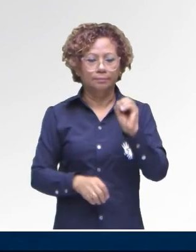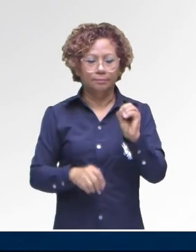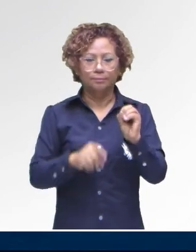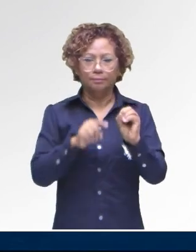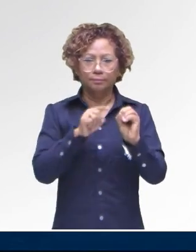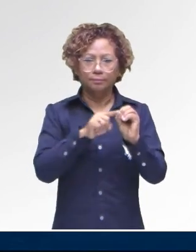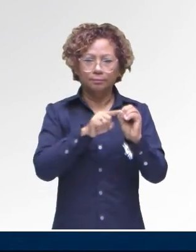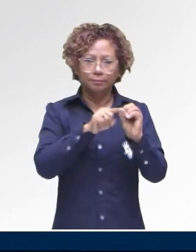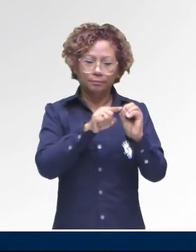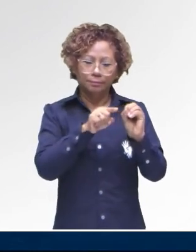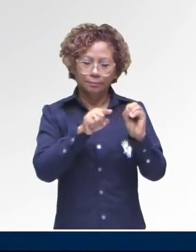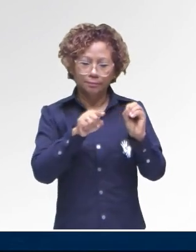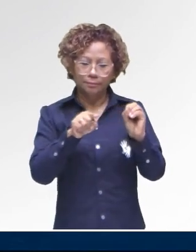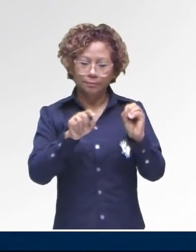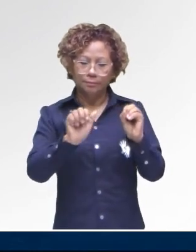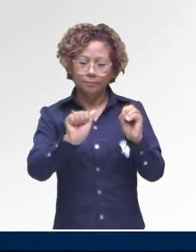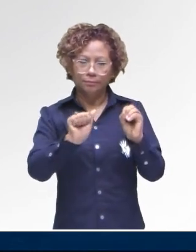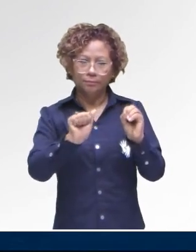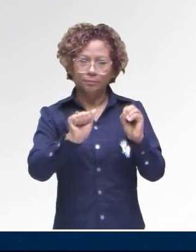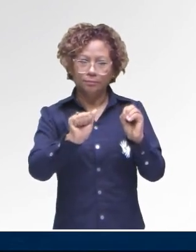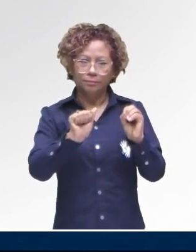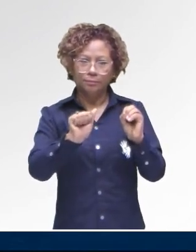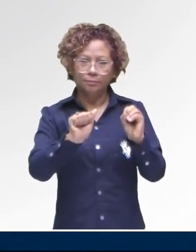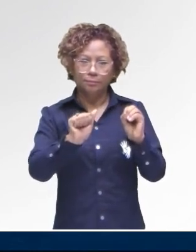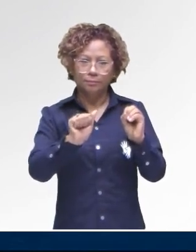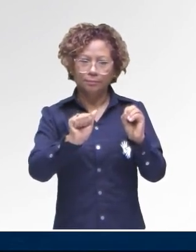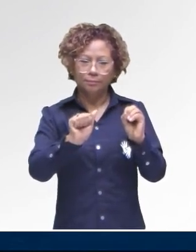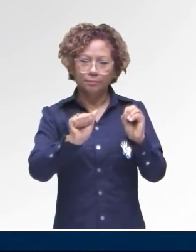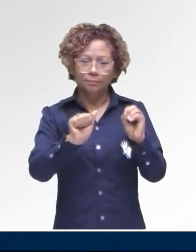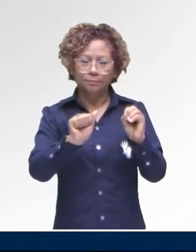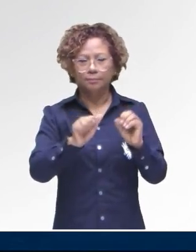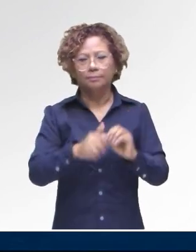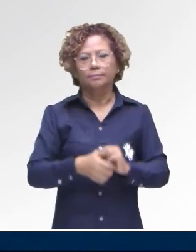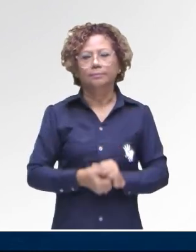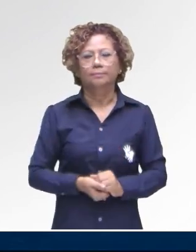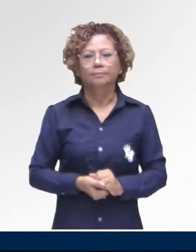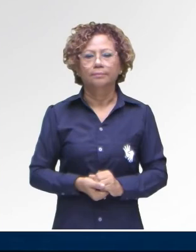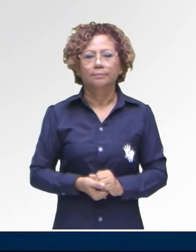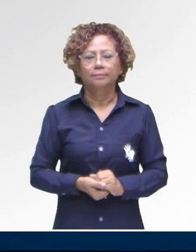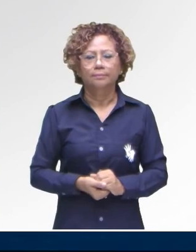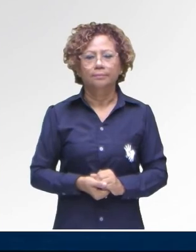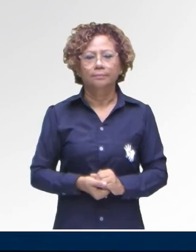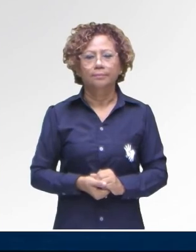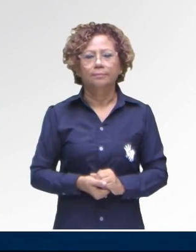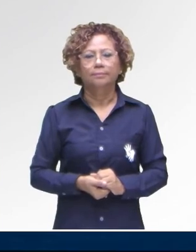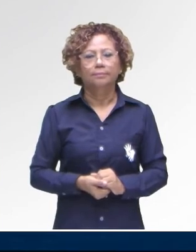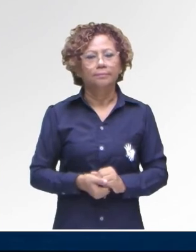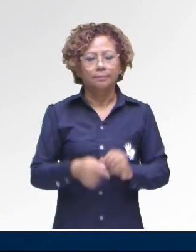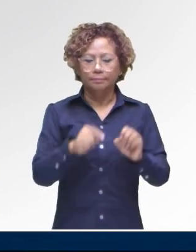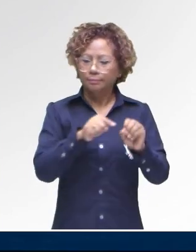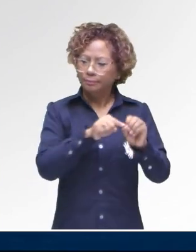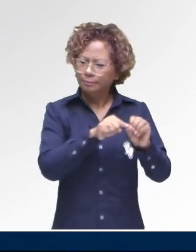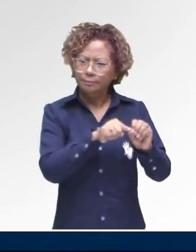Ele passa por um ponto aqui A e segue